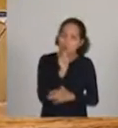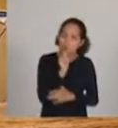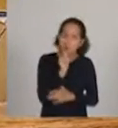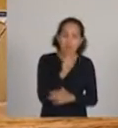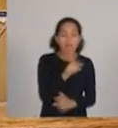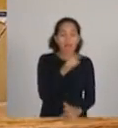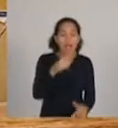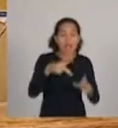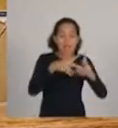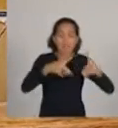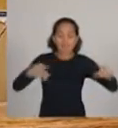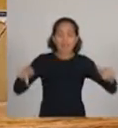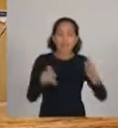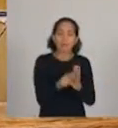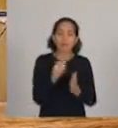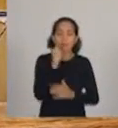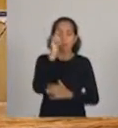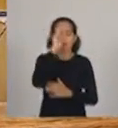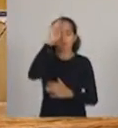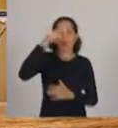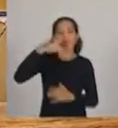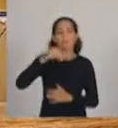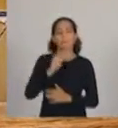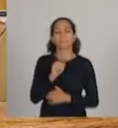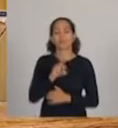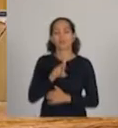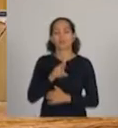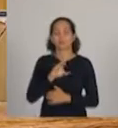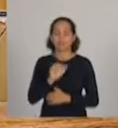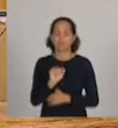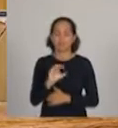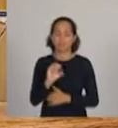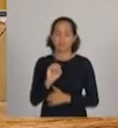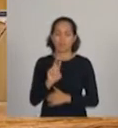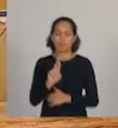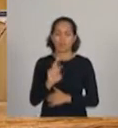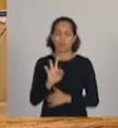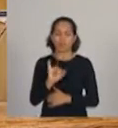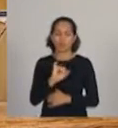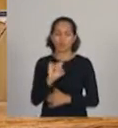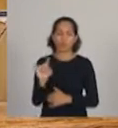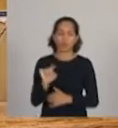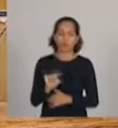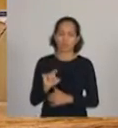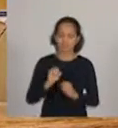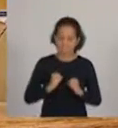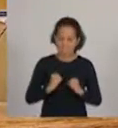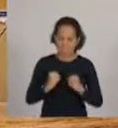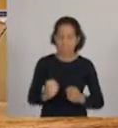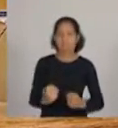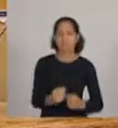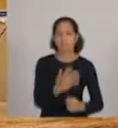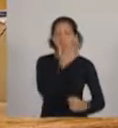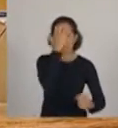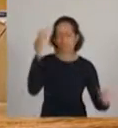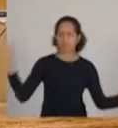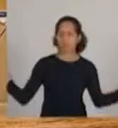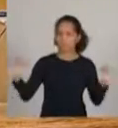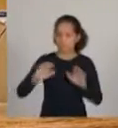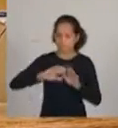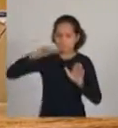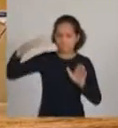de Maria Ortiz, uma mulher guerreira que combateu os invasores que vinham pelo